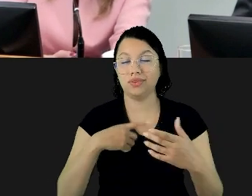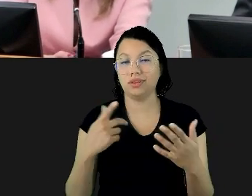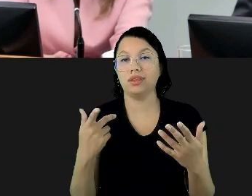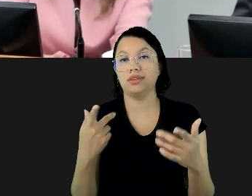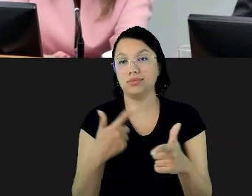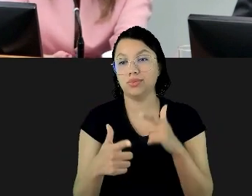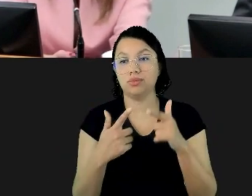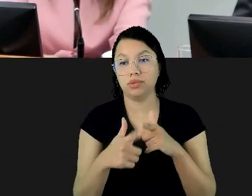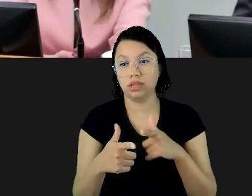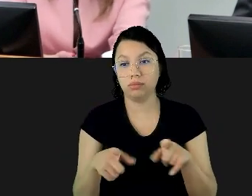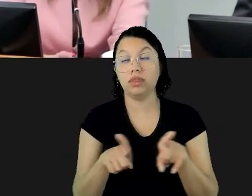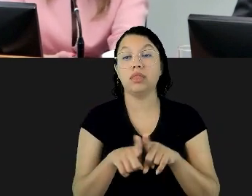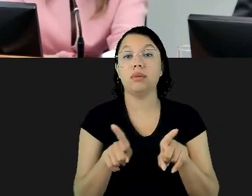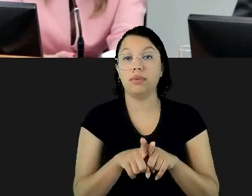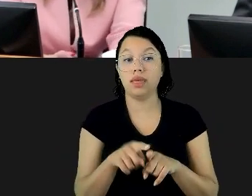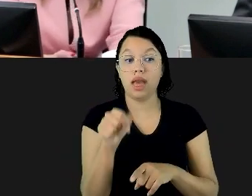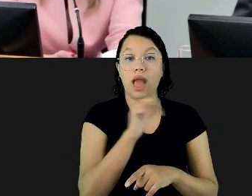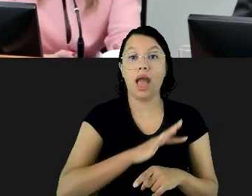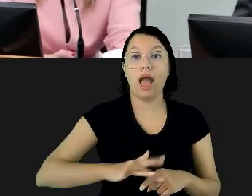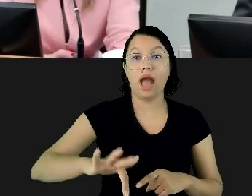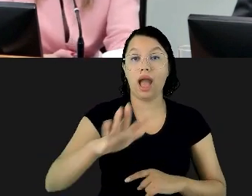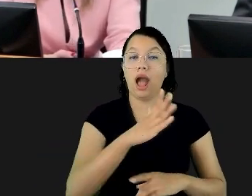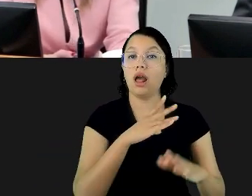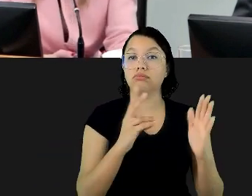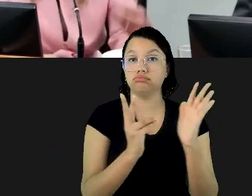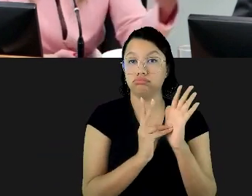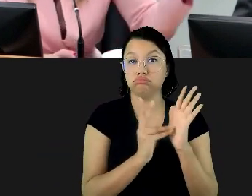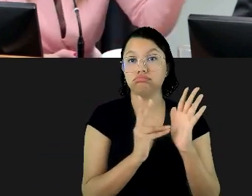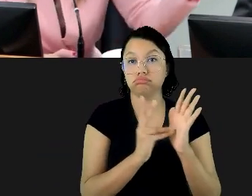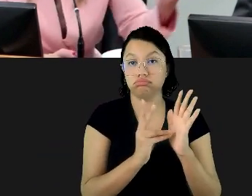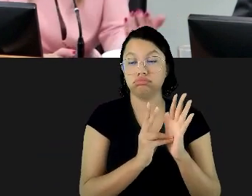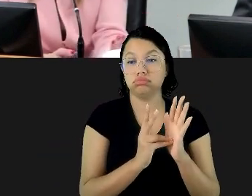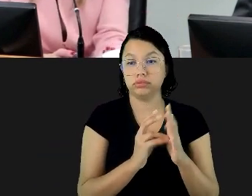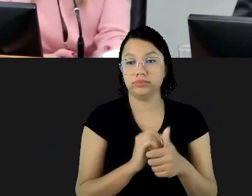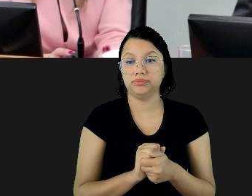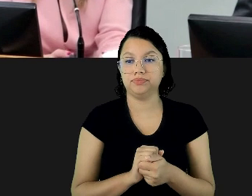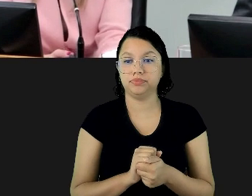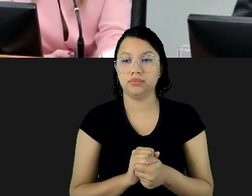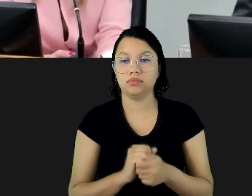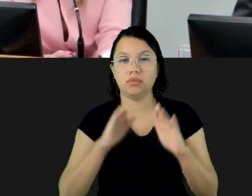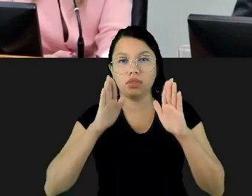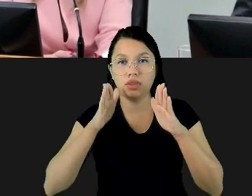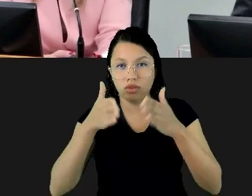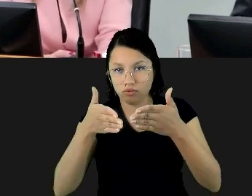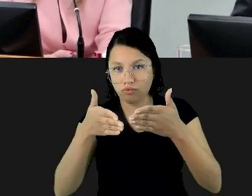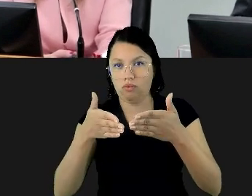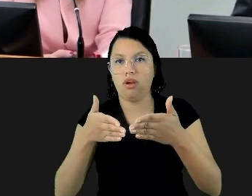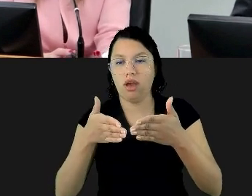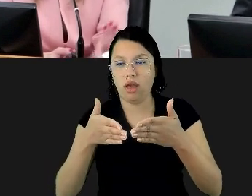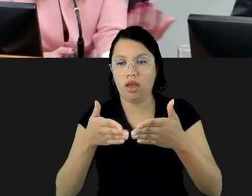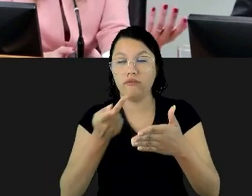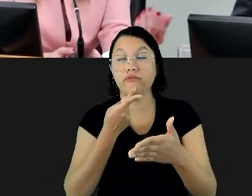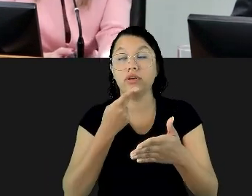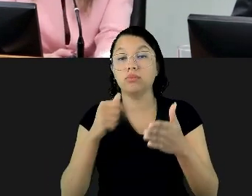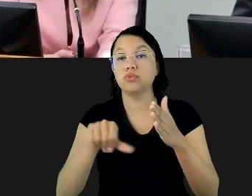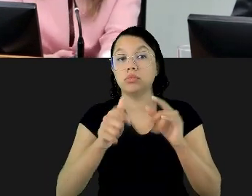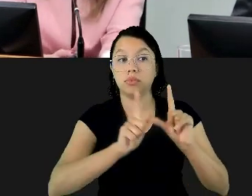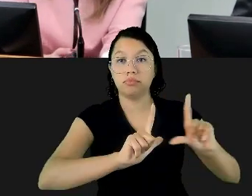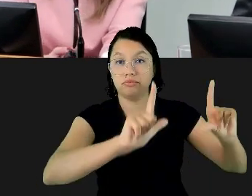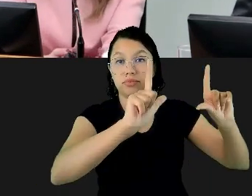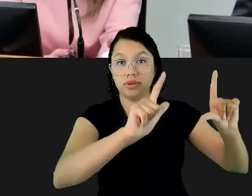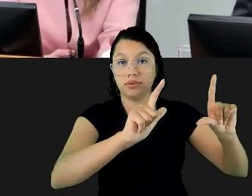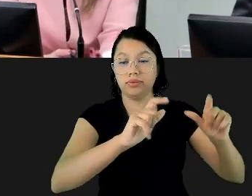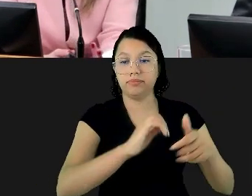influência de todo o corredor. E focar, até nós falamos isso no primeiro painel, na consensualidade, né, doutora Carolina,